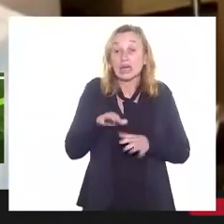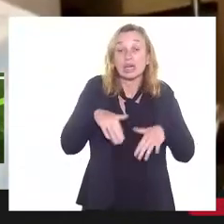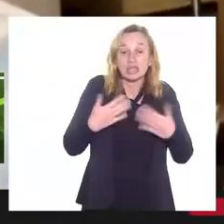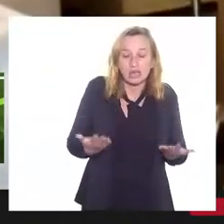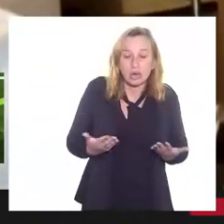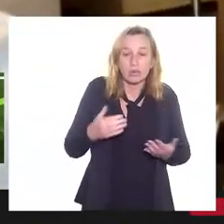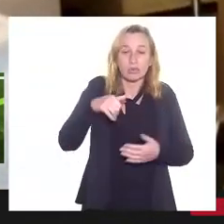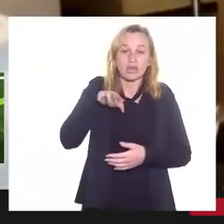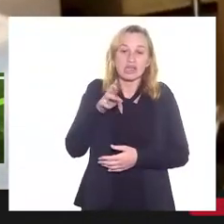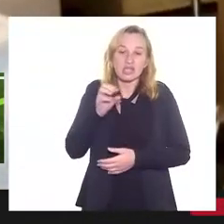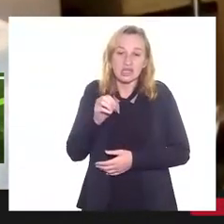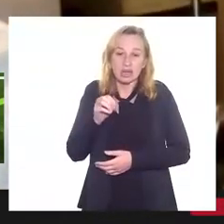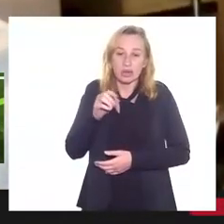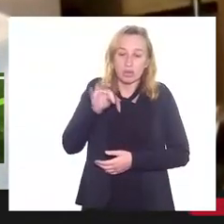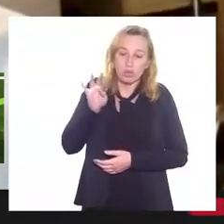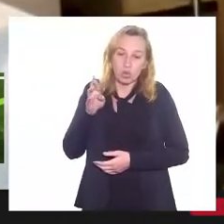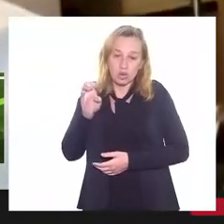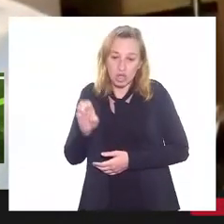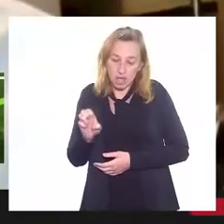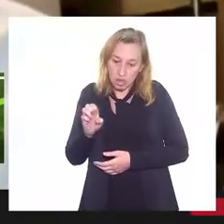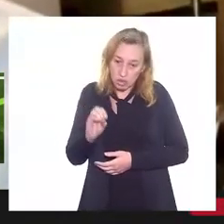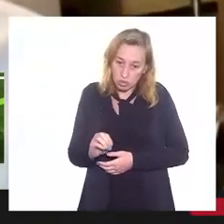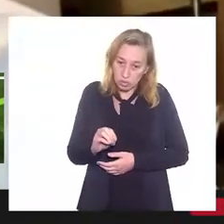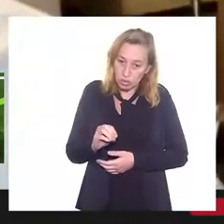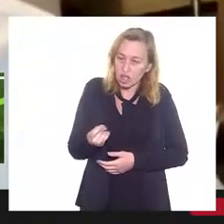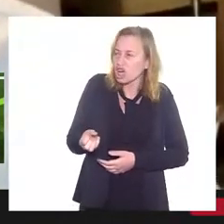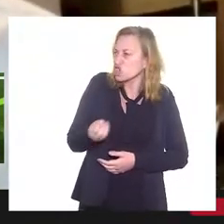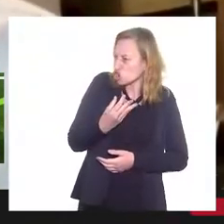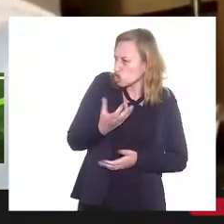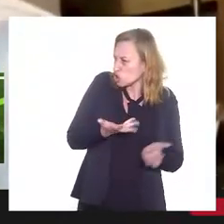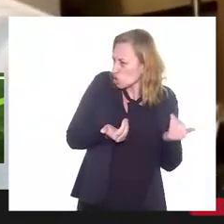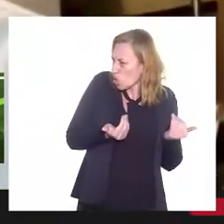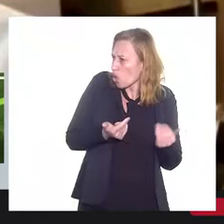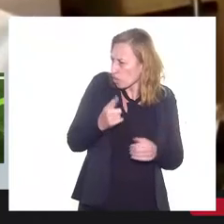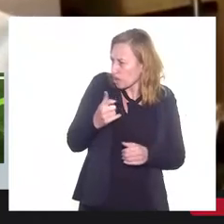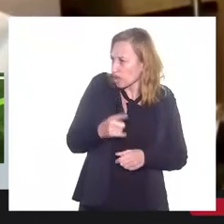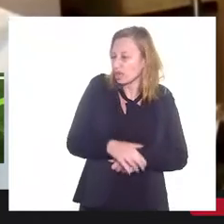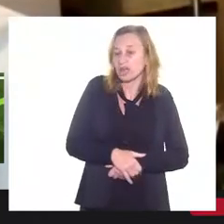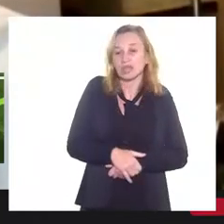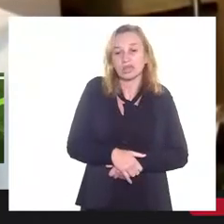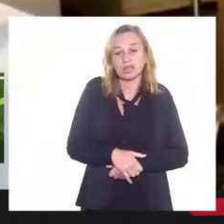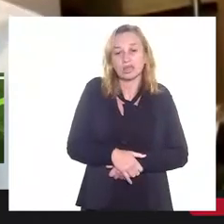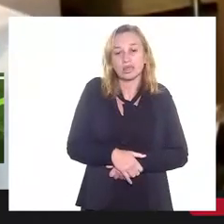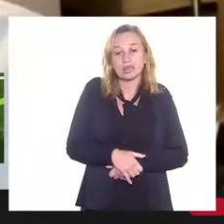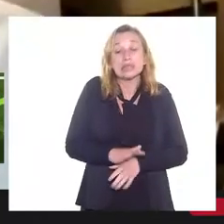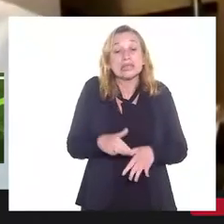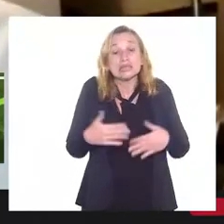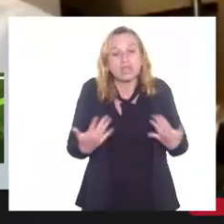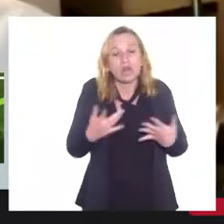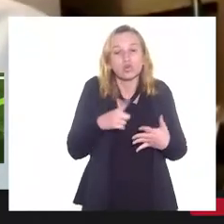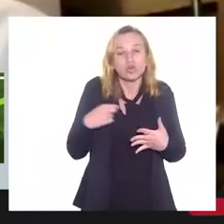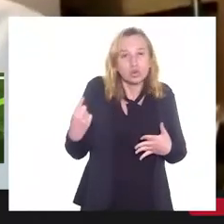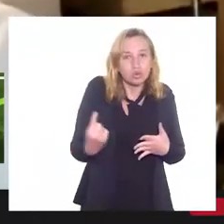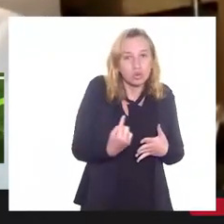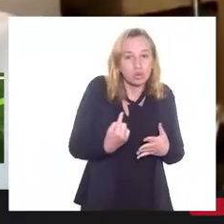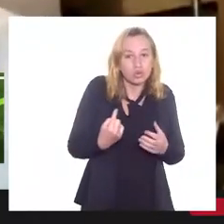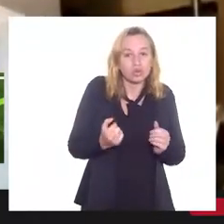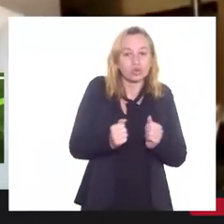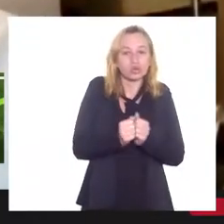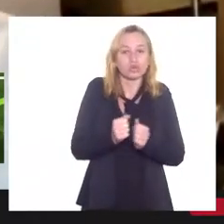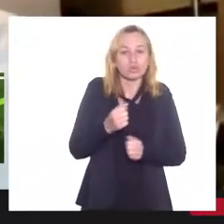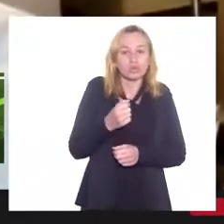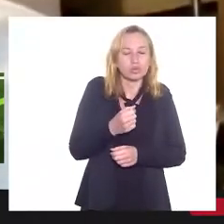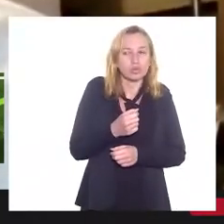que é jovem ainda loucas acionando chega de 48 ele era da minha época eu nós todo no começo de